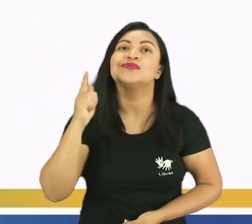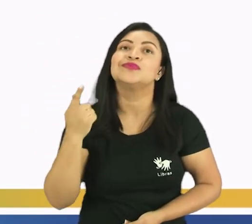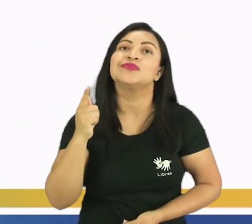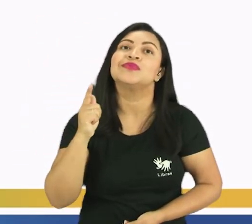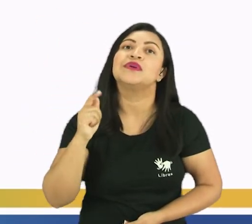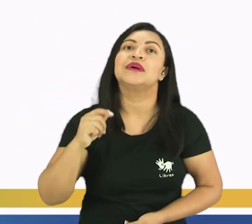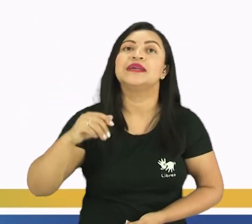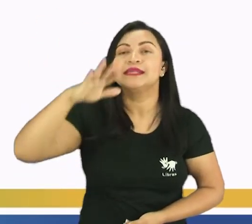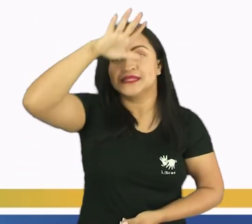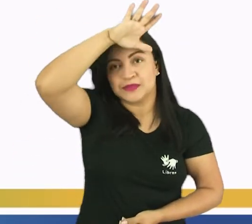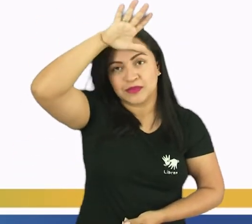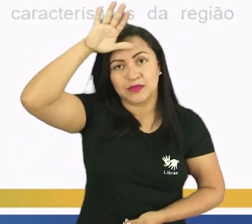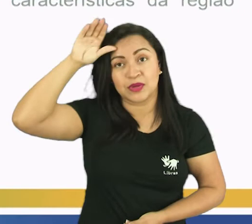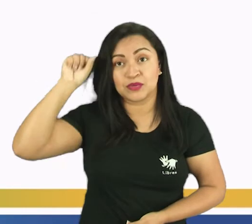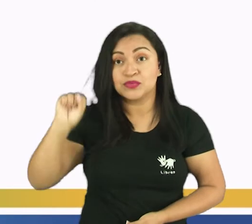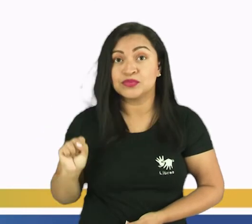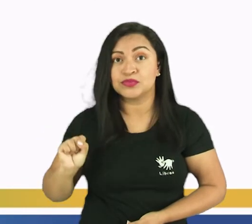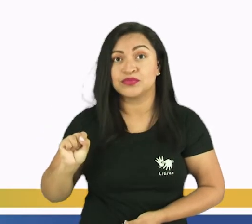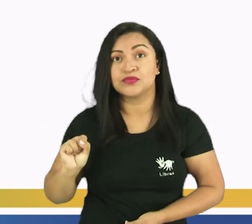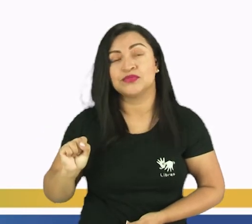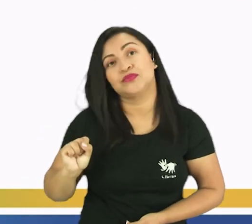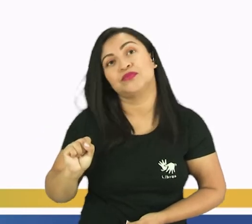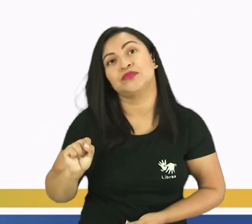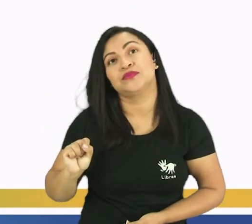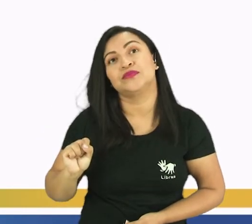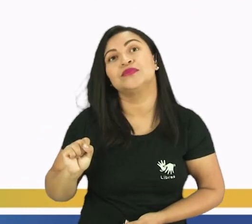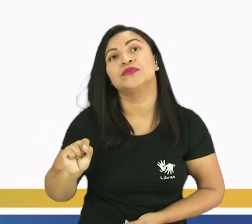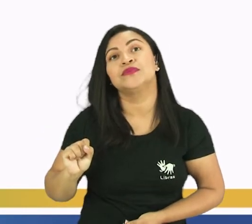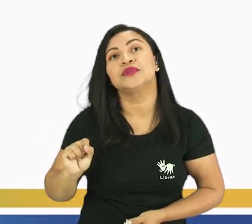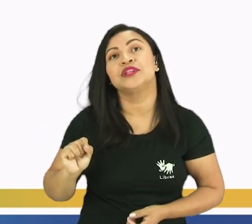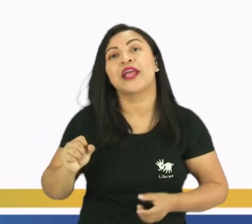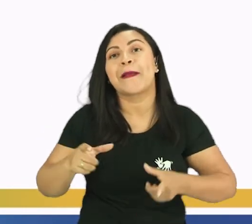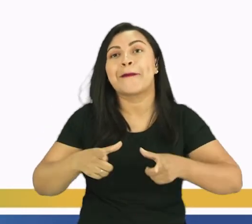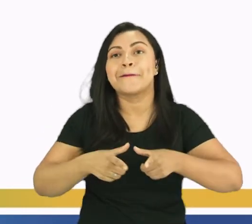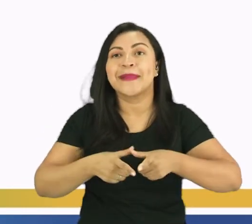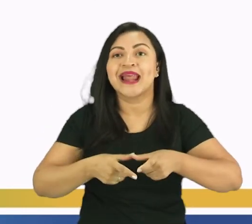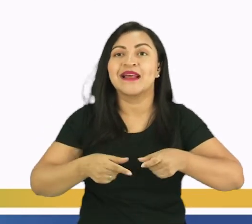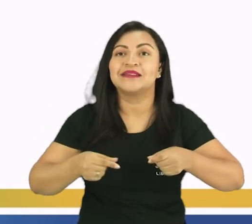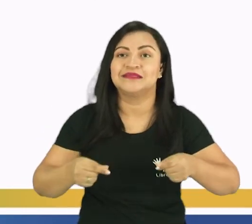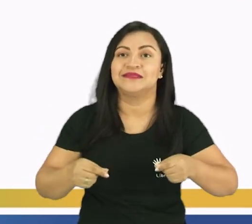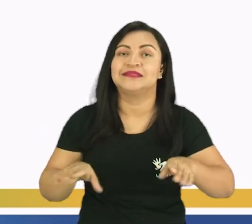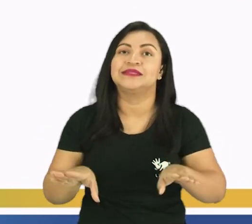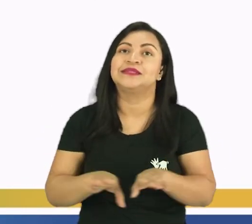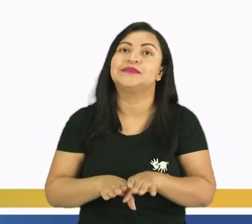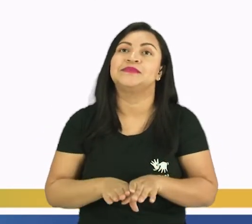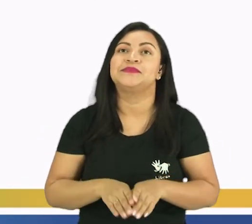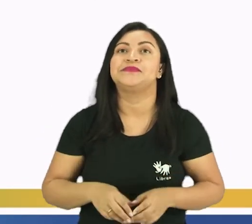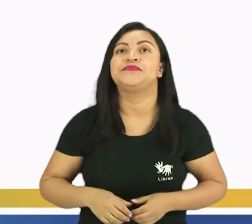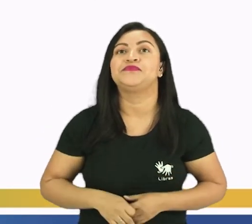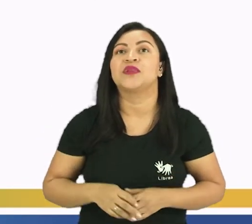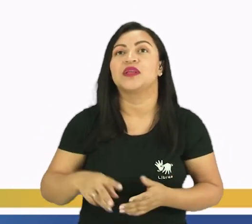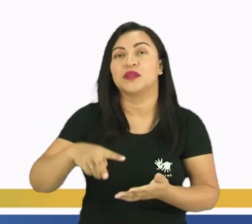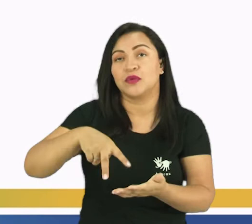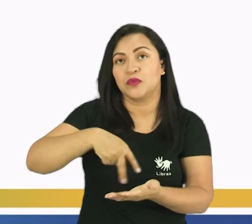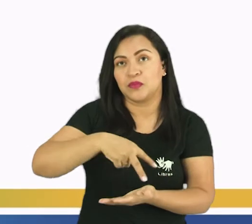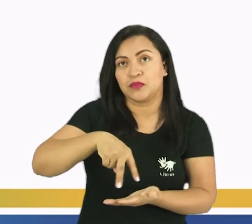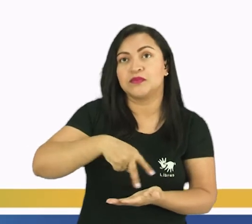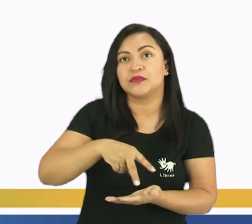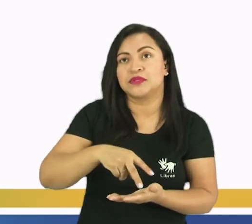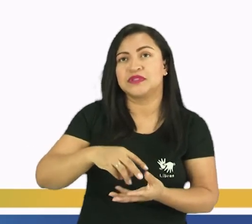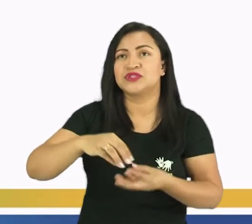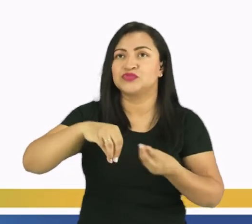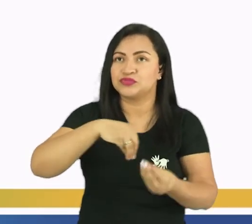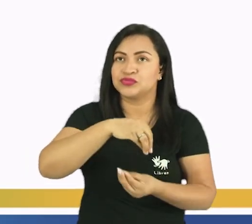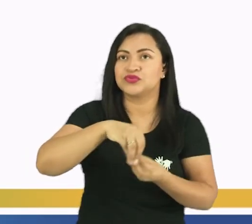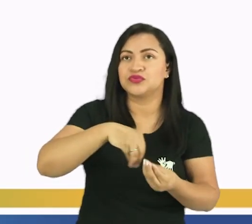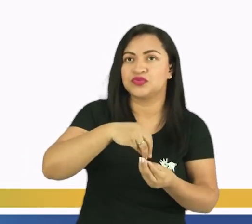Mato Grosso do Sul. E aí temos Brasília, né? As danças caboclas, que misturam